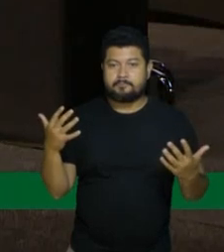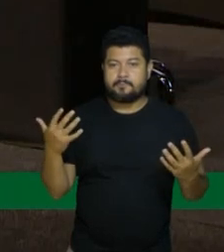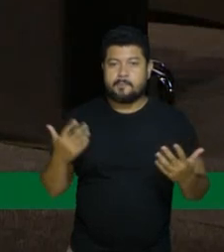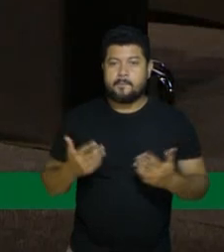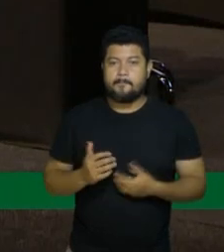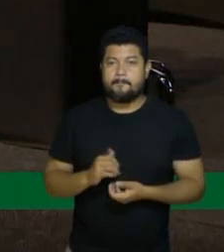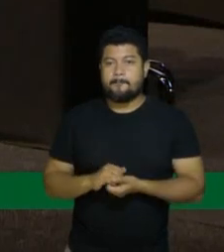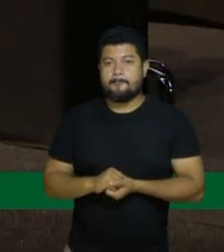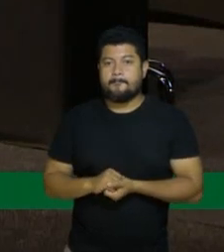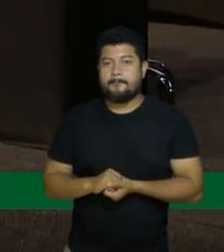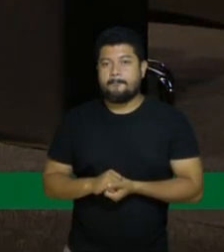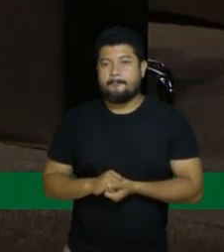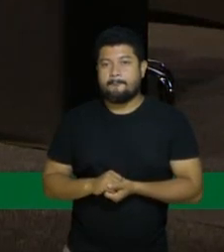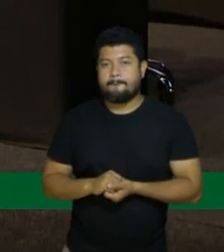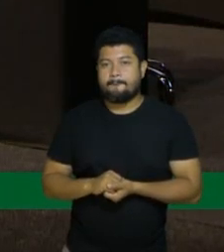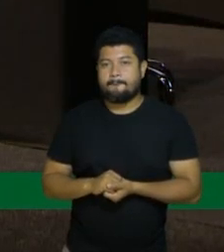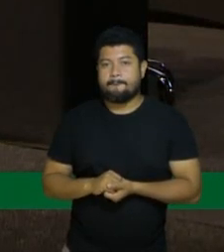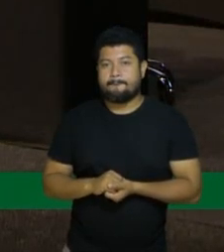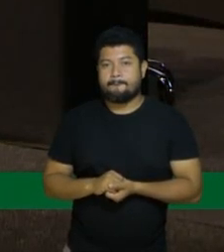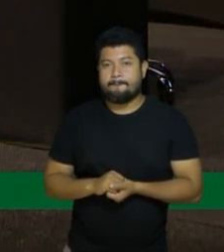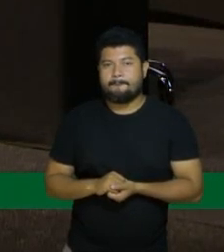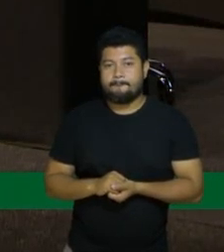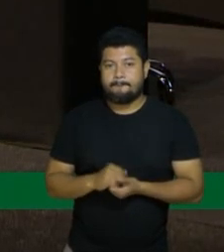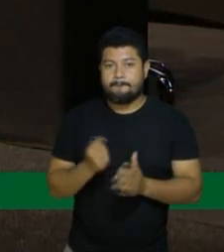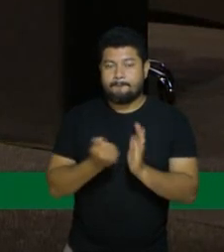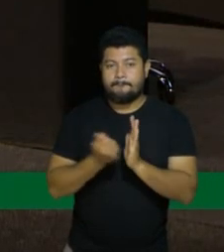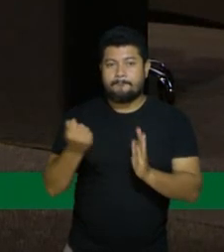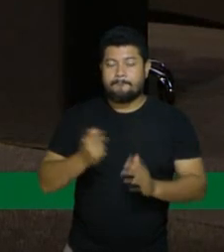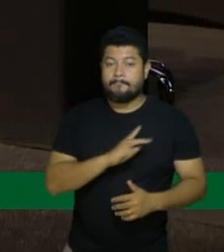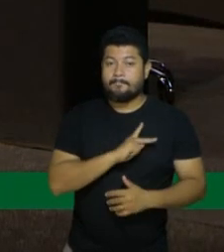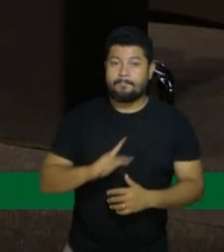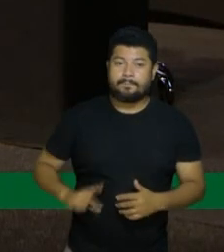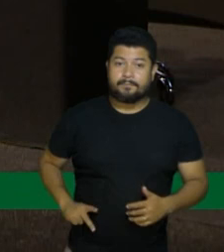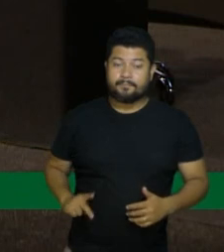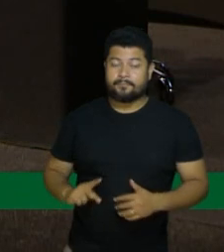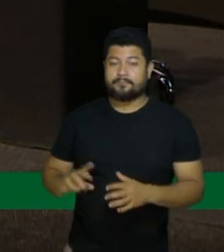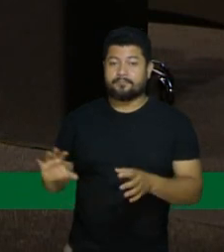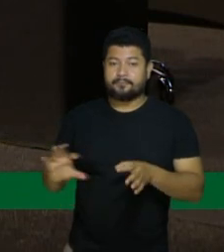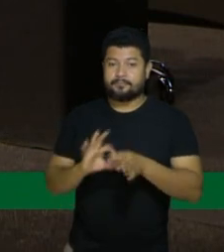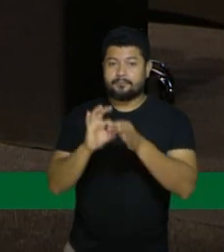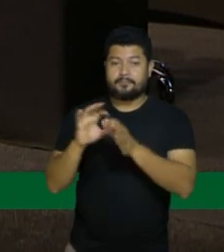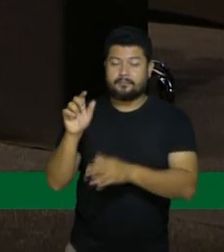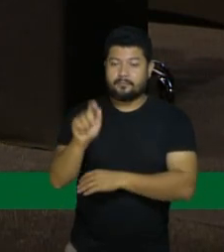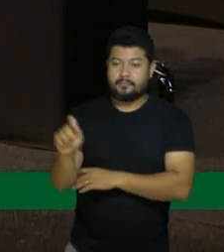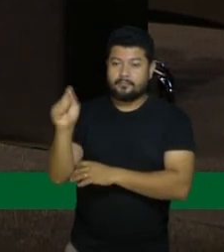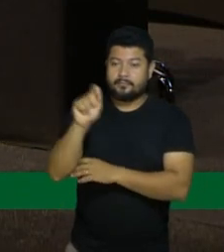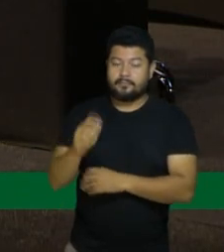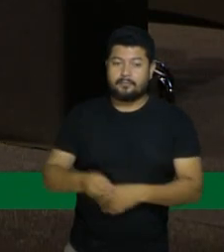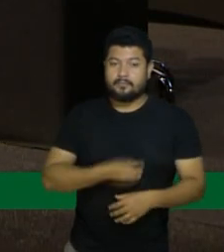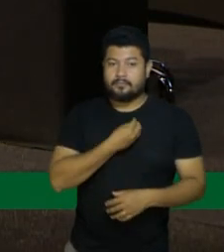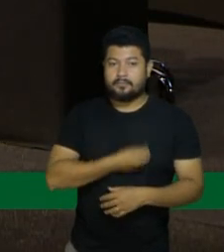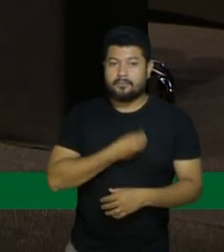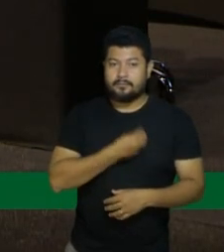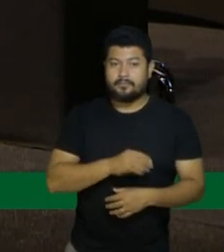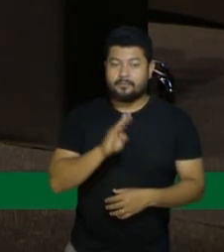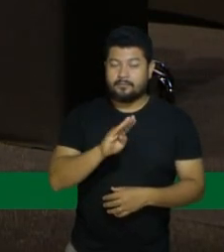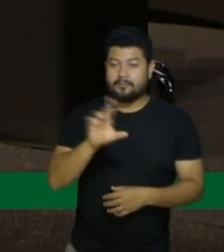tarde registra a presença do presidente da União blumenauense das associações de moradores de Blumenau